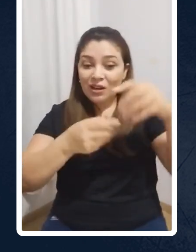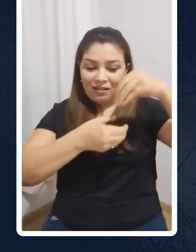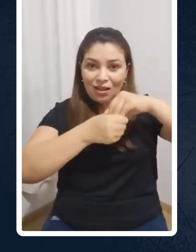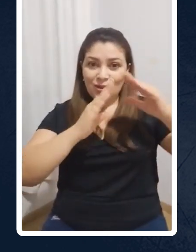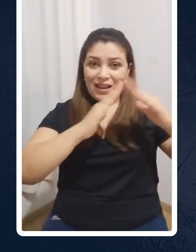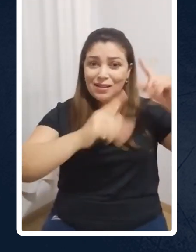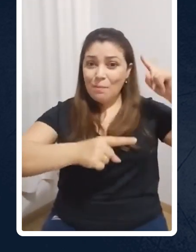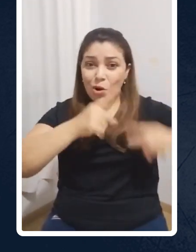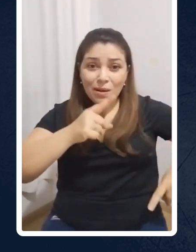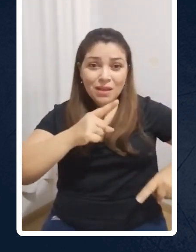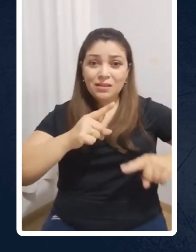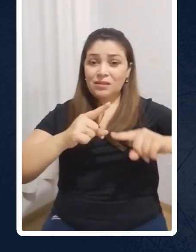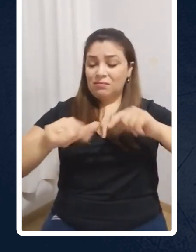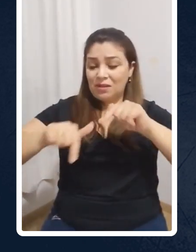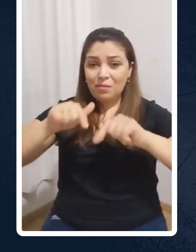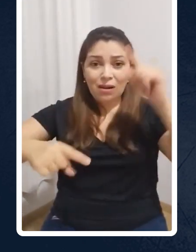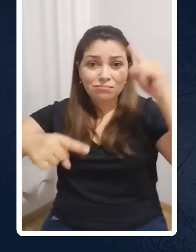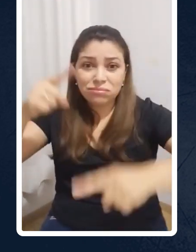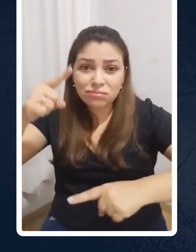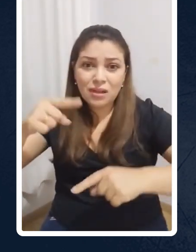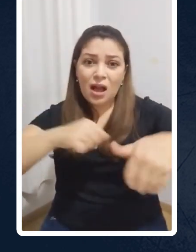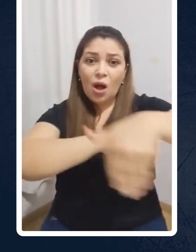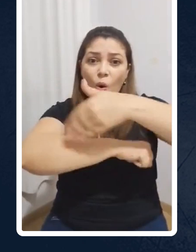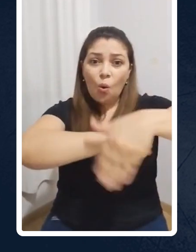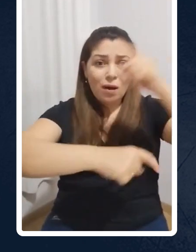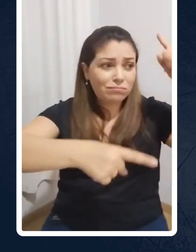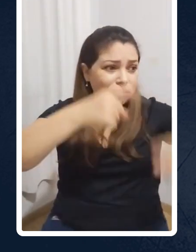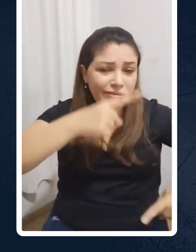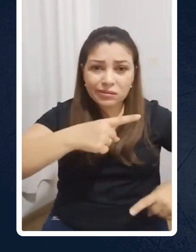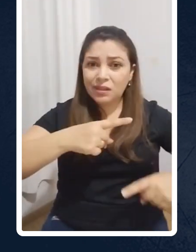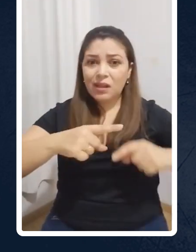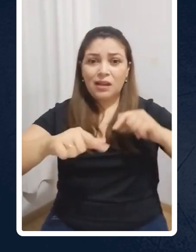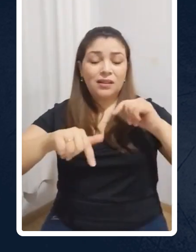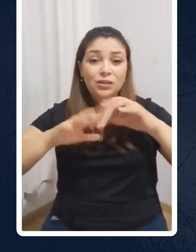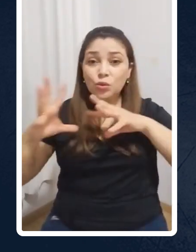no trabalho, nem na rua. Era proibido.